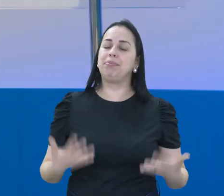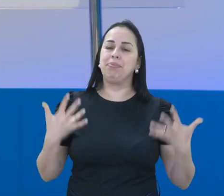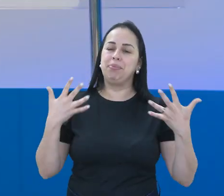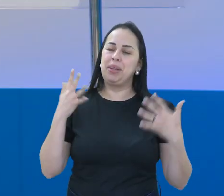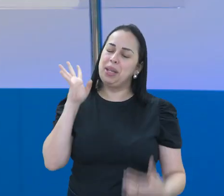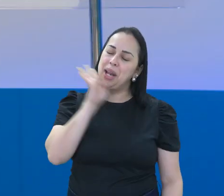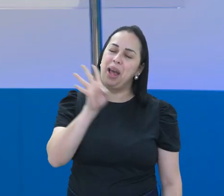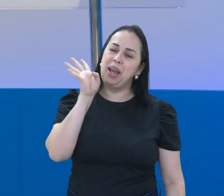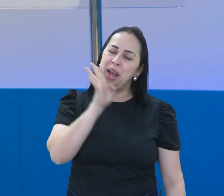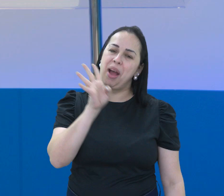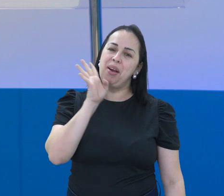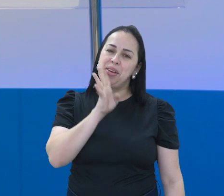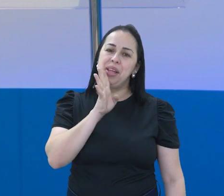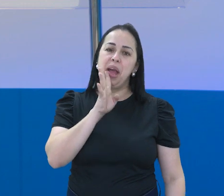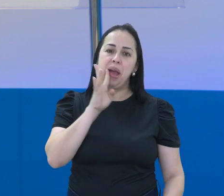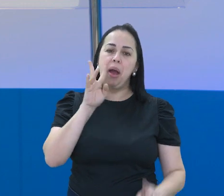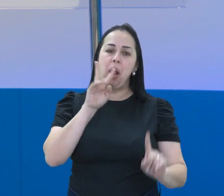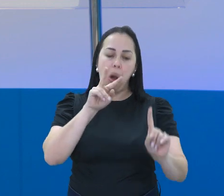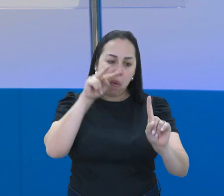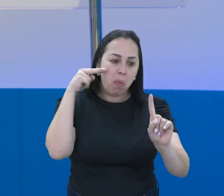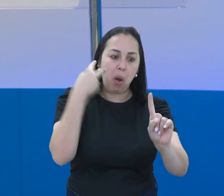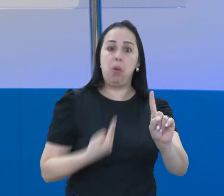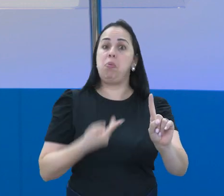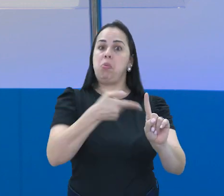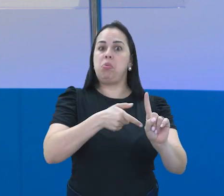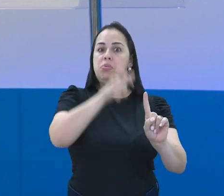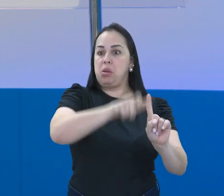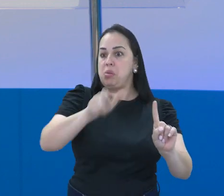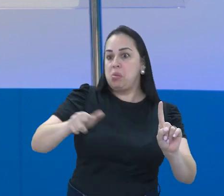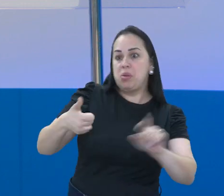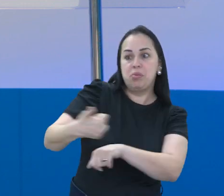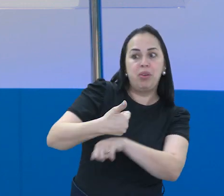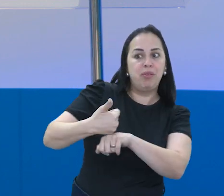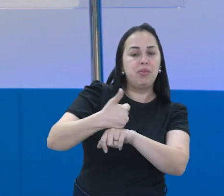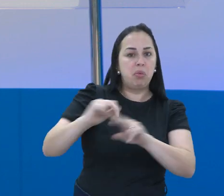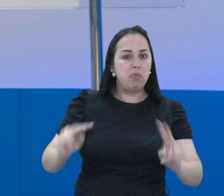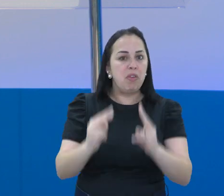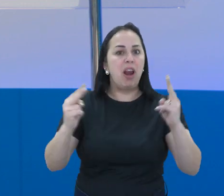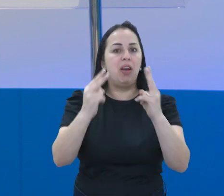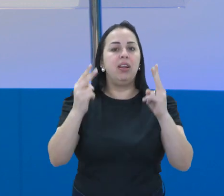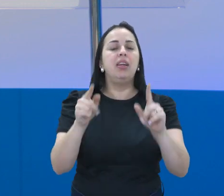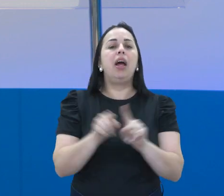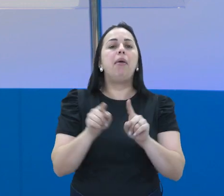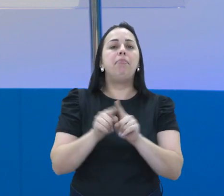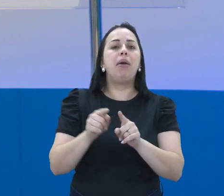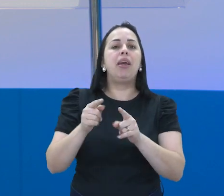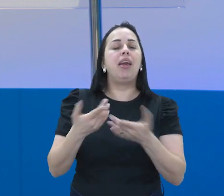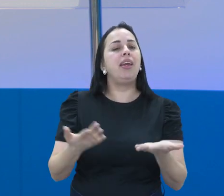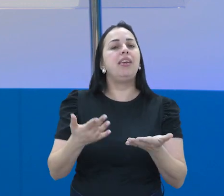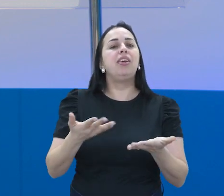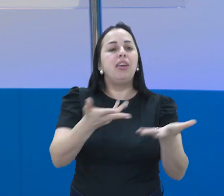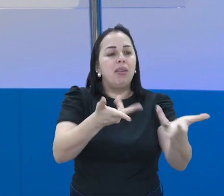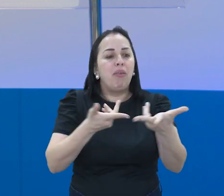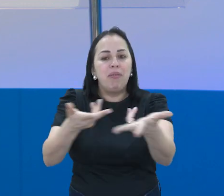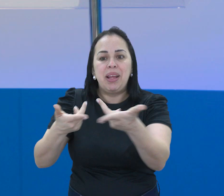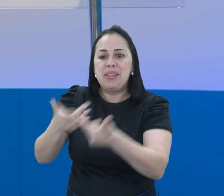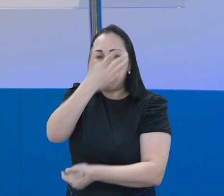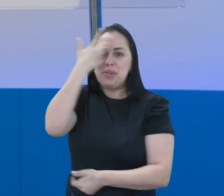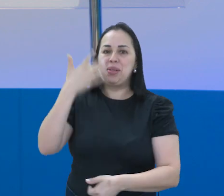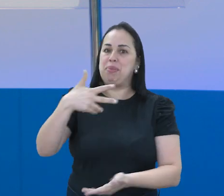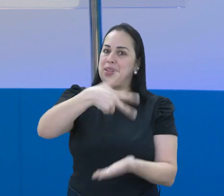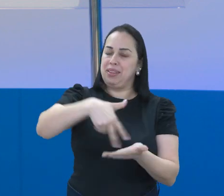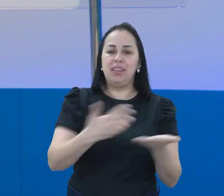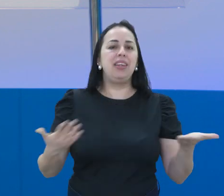Que bacana, né? Essa é uma maneira de reconhecer o trabalho desses profissionais e, por que não, atrair mais gente para esse universo da